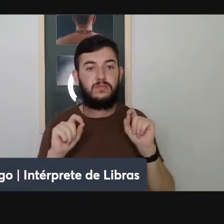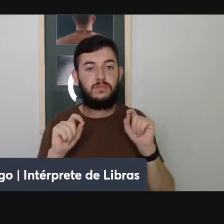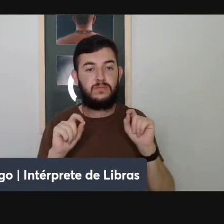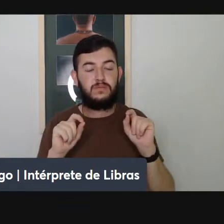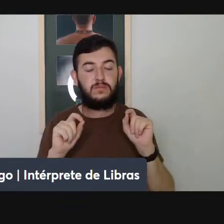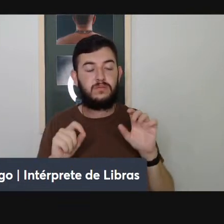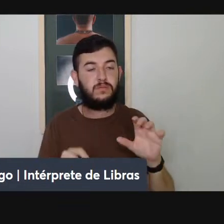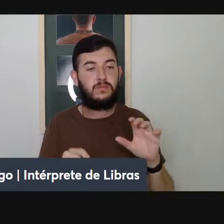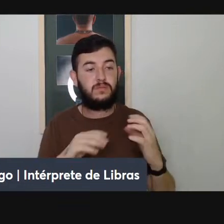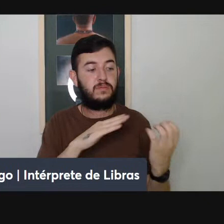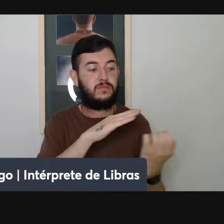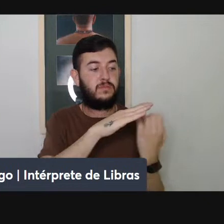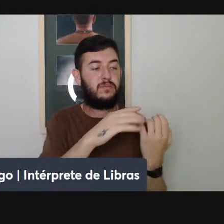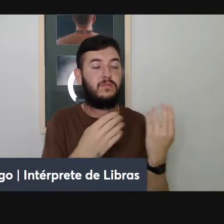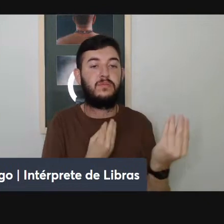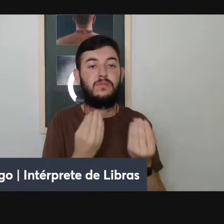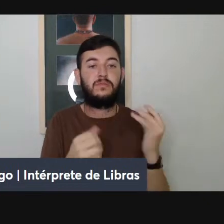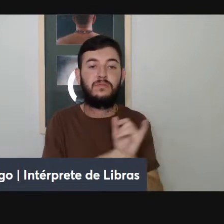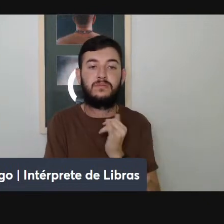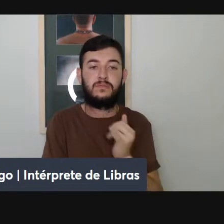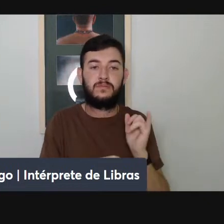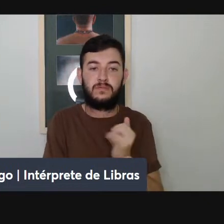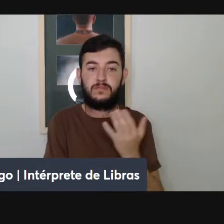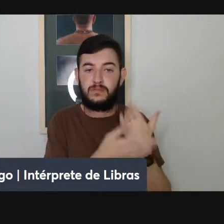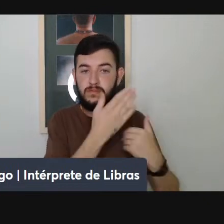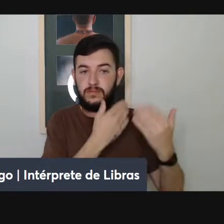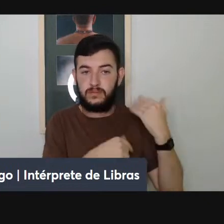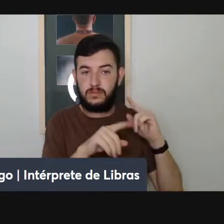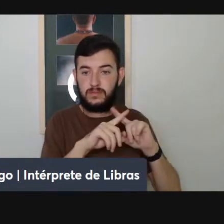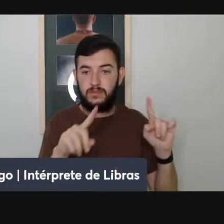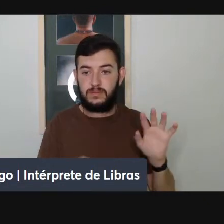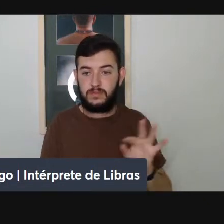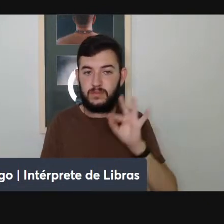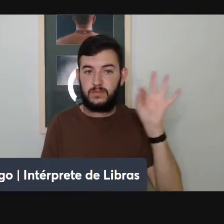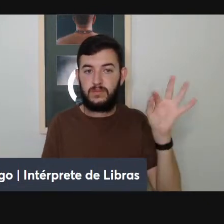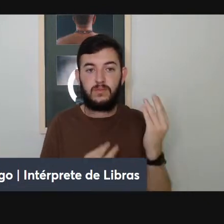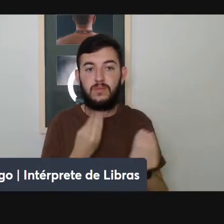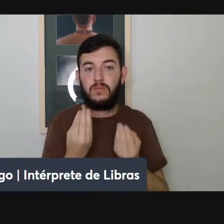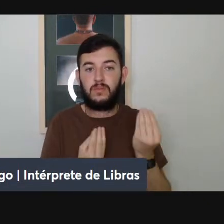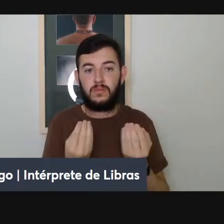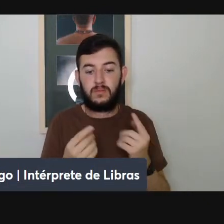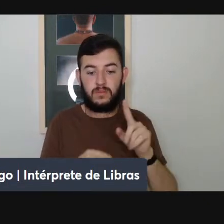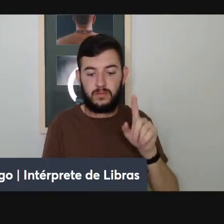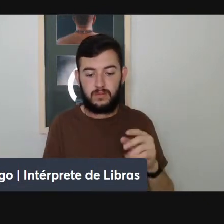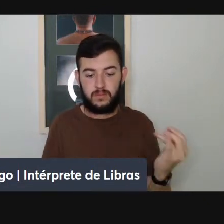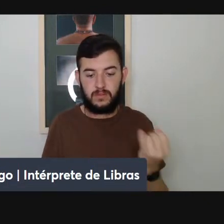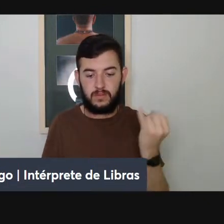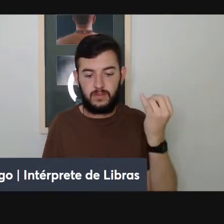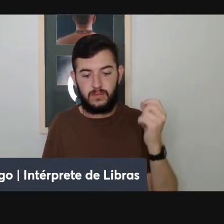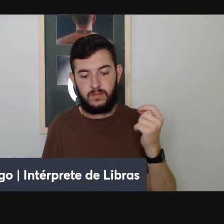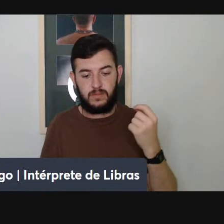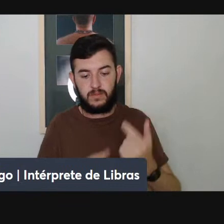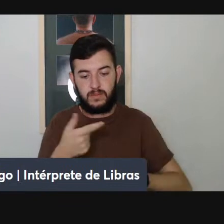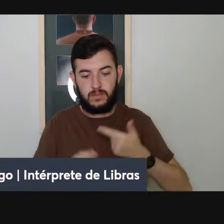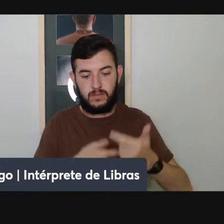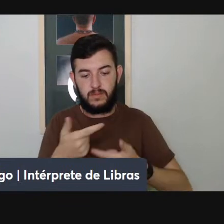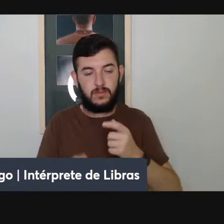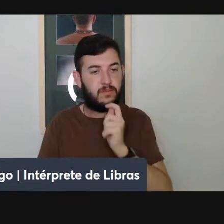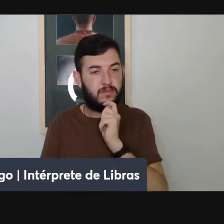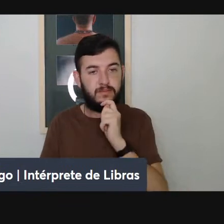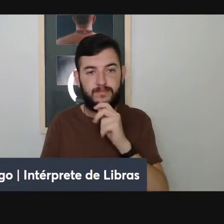no passado e poderiam existir no futuro. Também uma importante obra que ainda não temos tradução para o